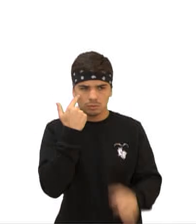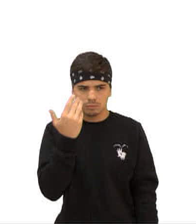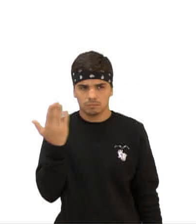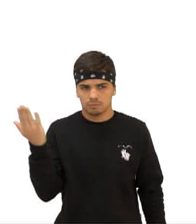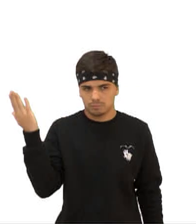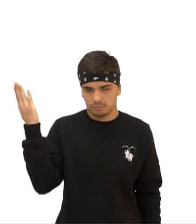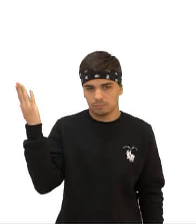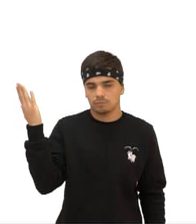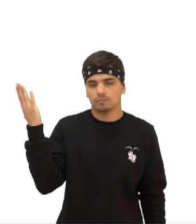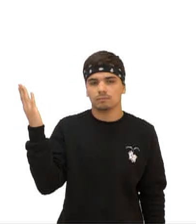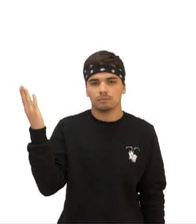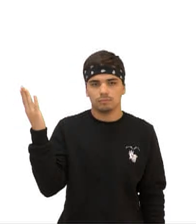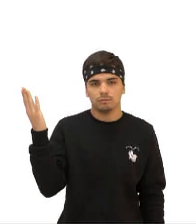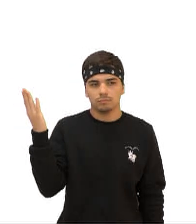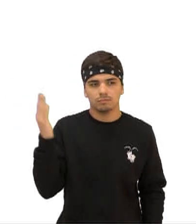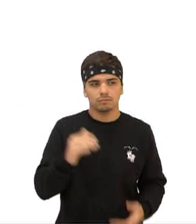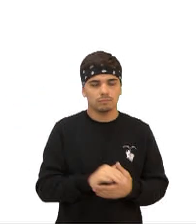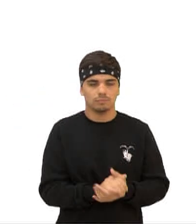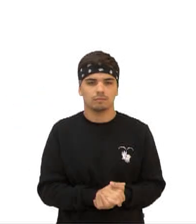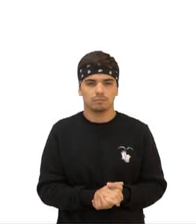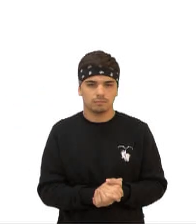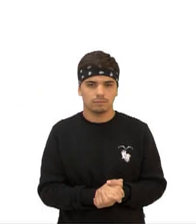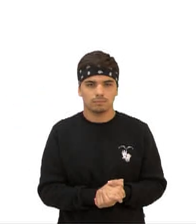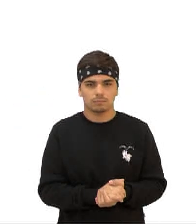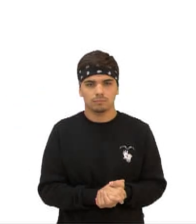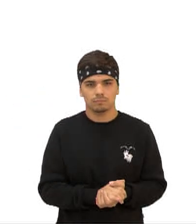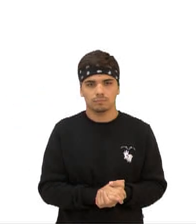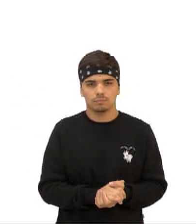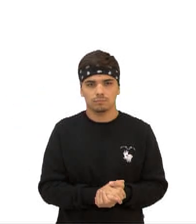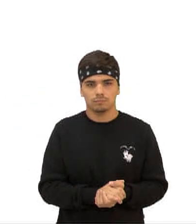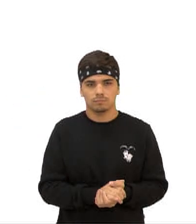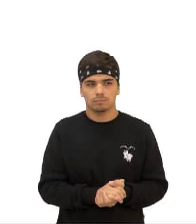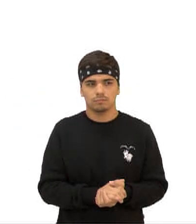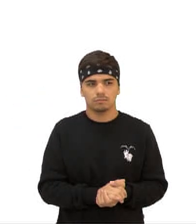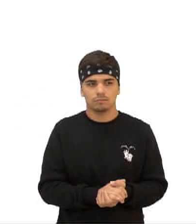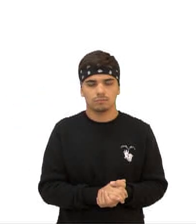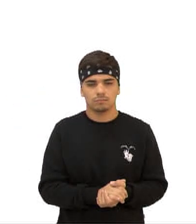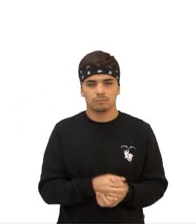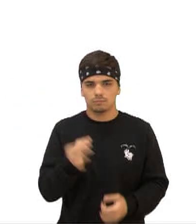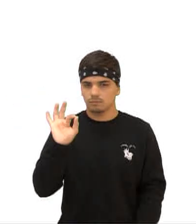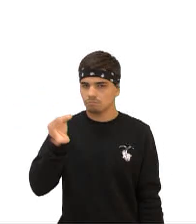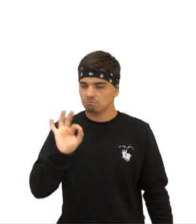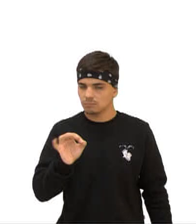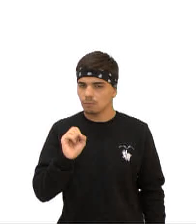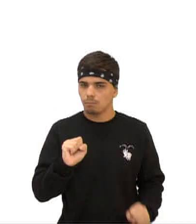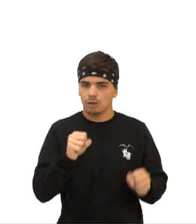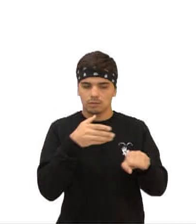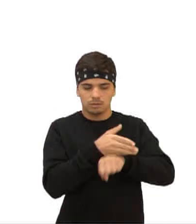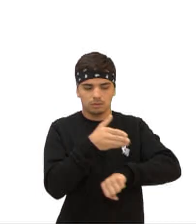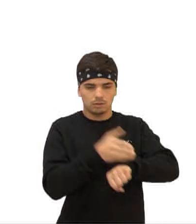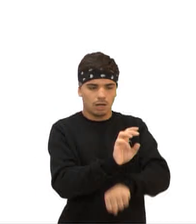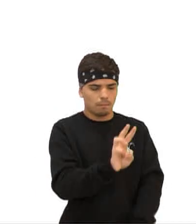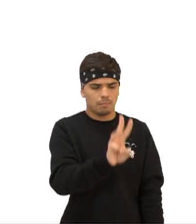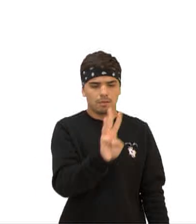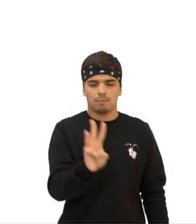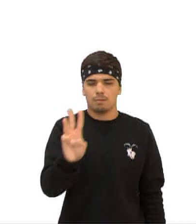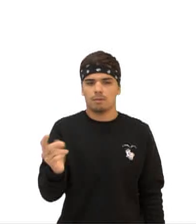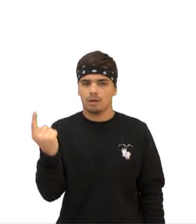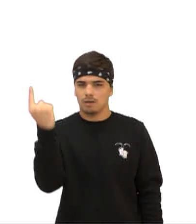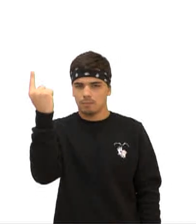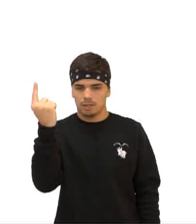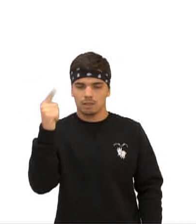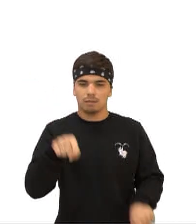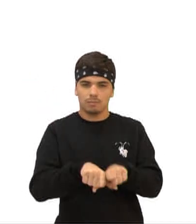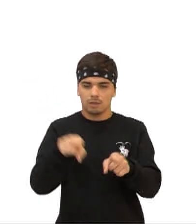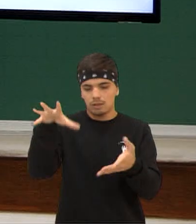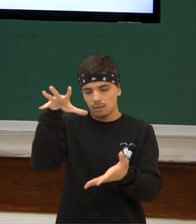info@e o endereço aqui né por Ross tipos.se Ok você pode então entrar nesse site e se